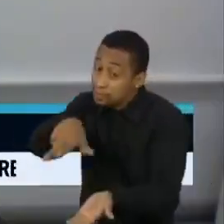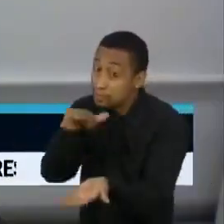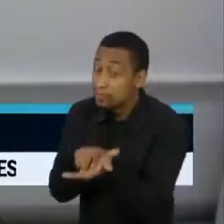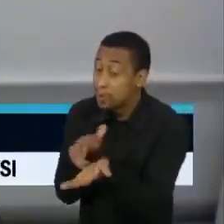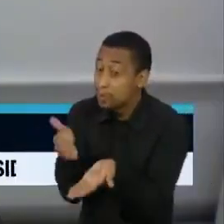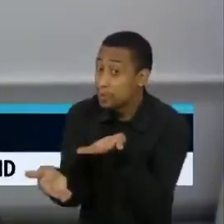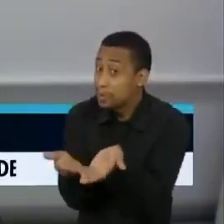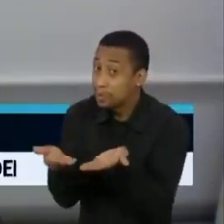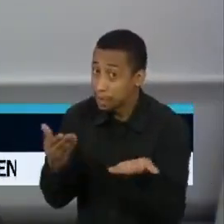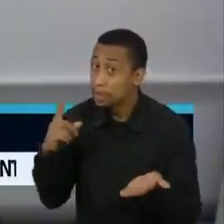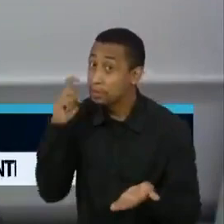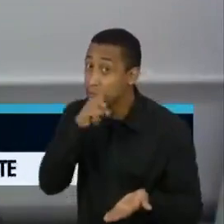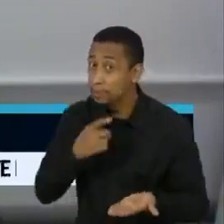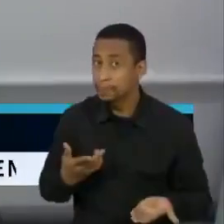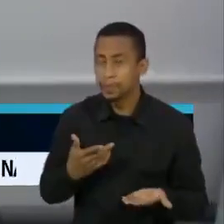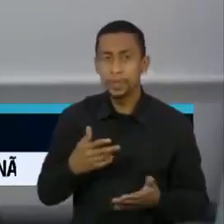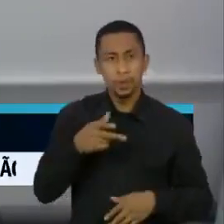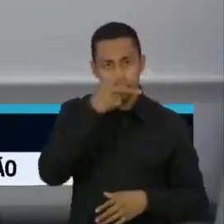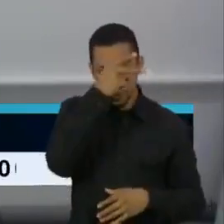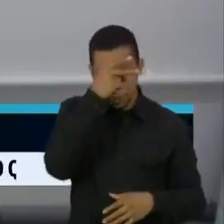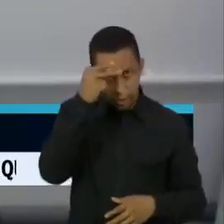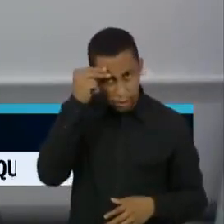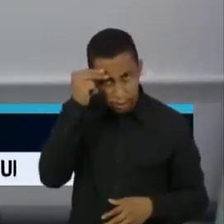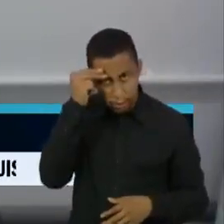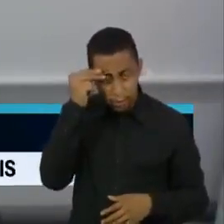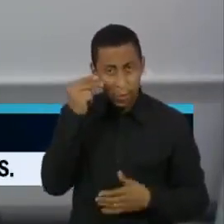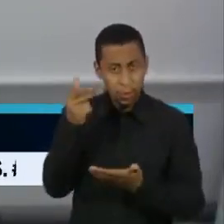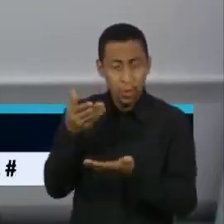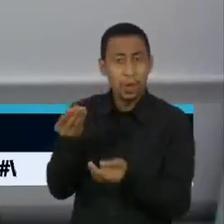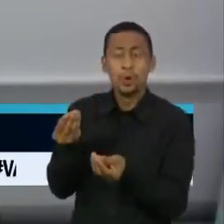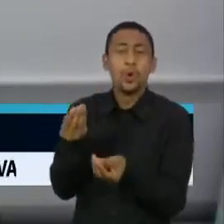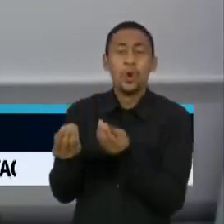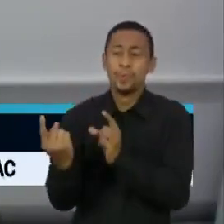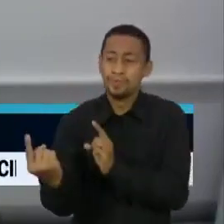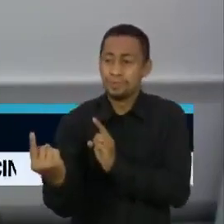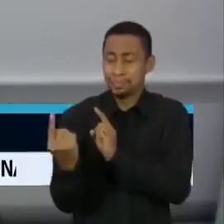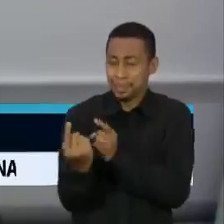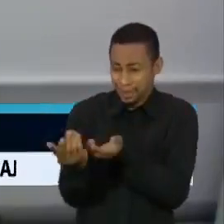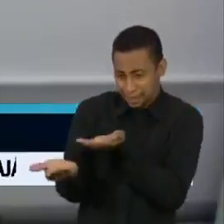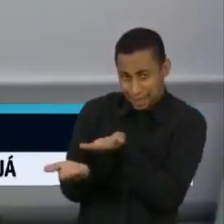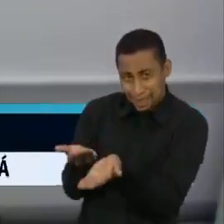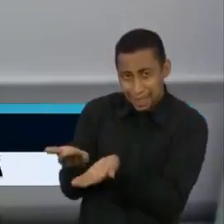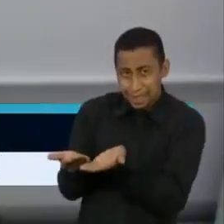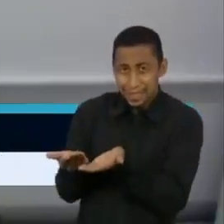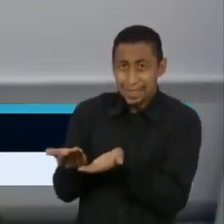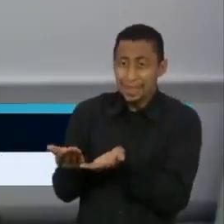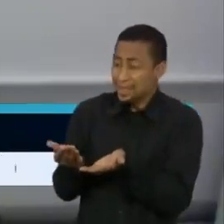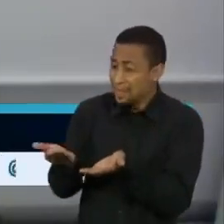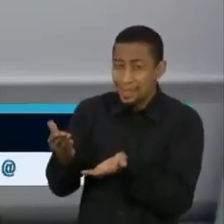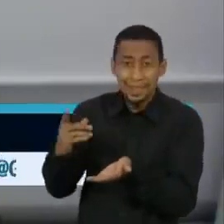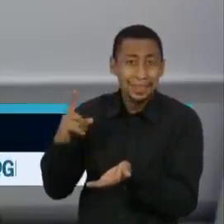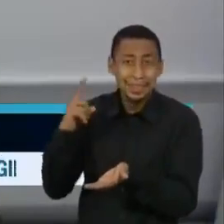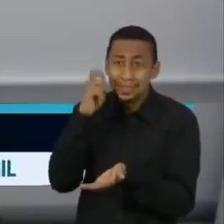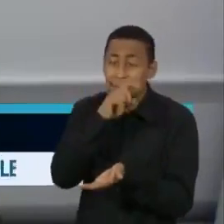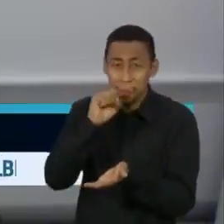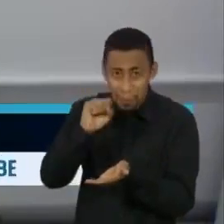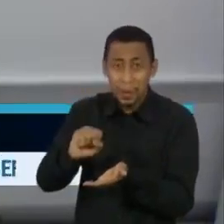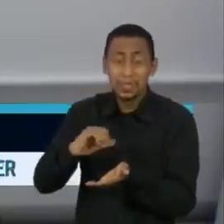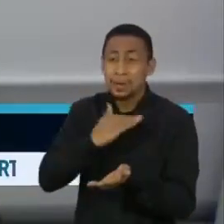Os municípios não tiverem condições de atender, né, as demandas desse surto, ele pode provocar